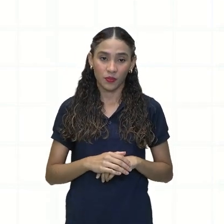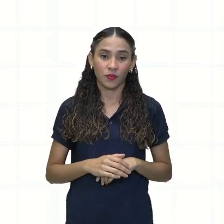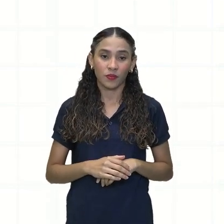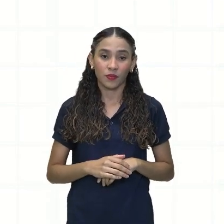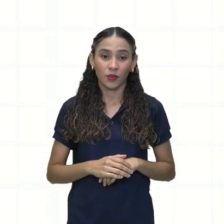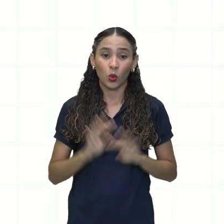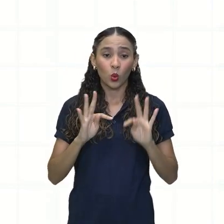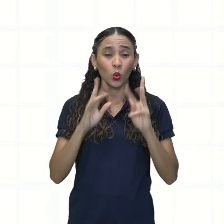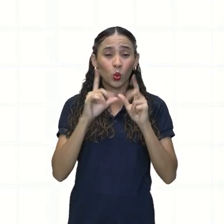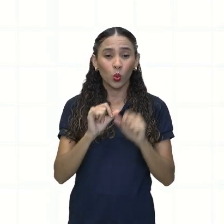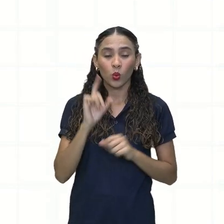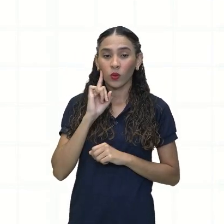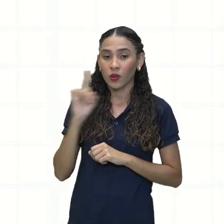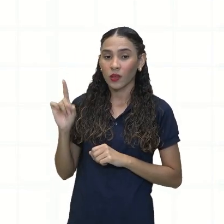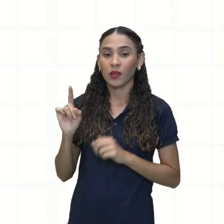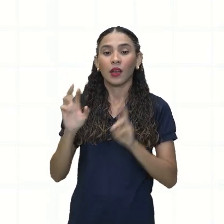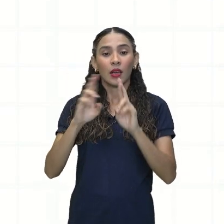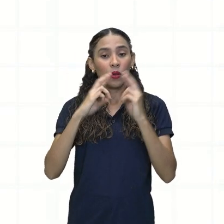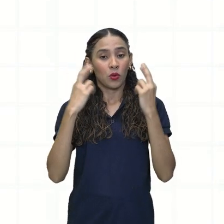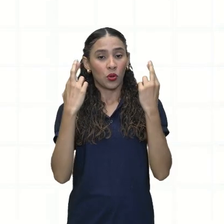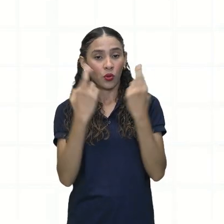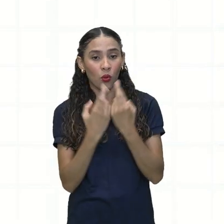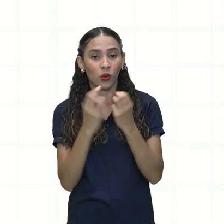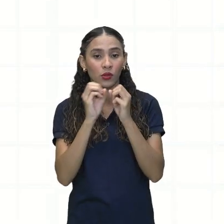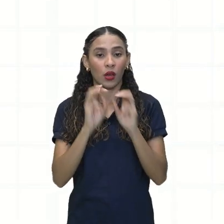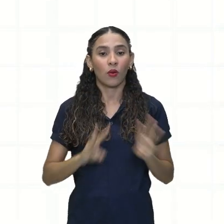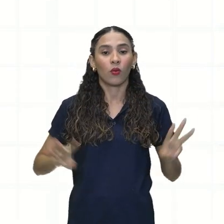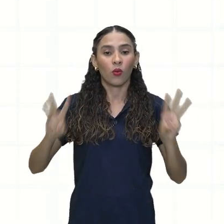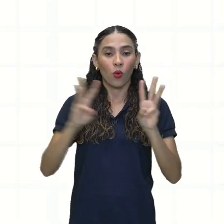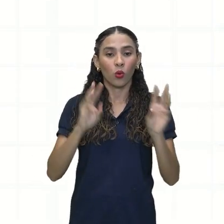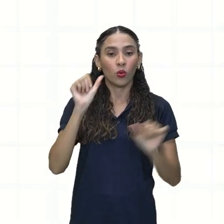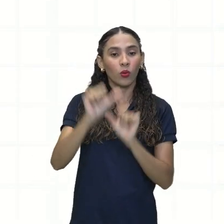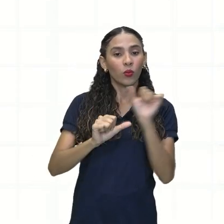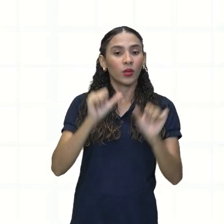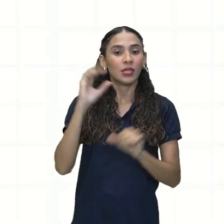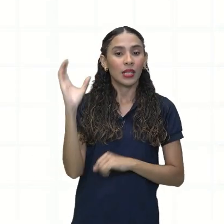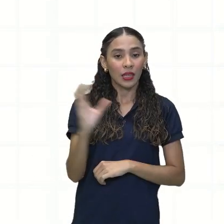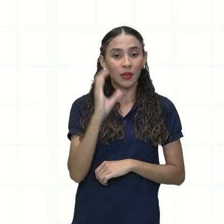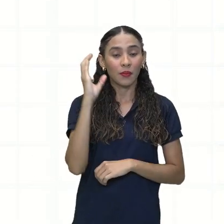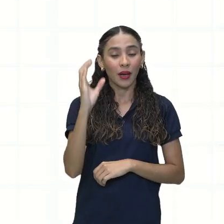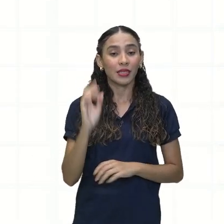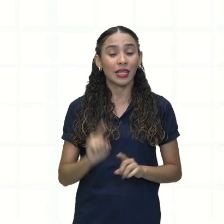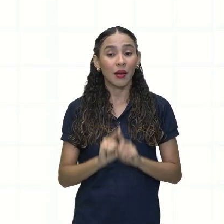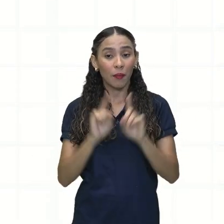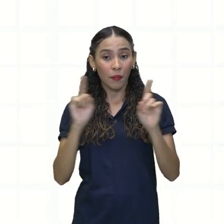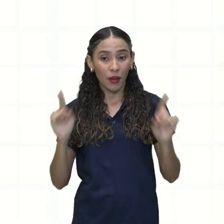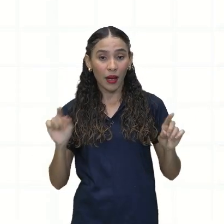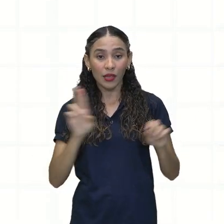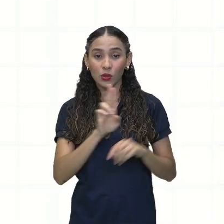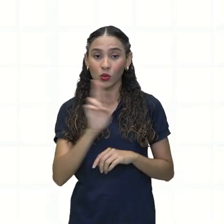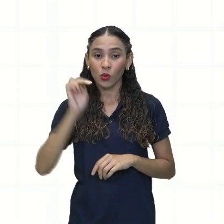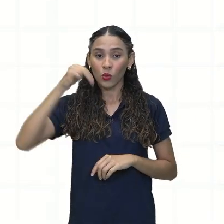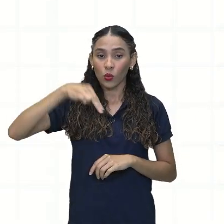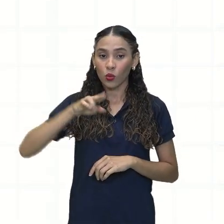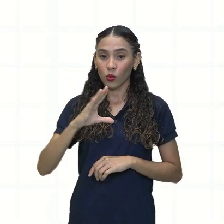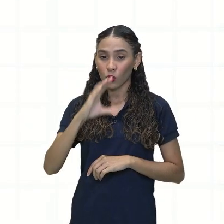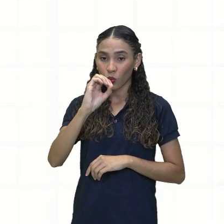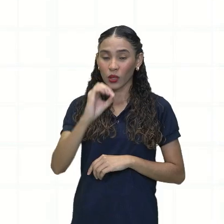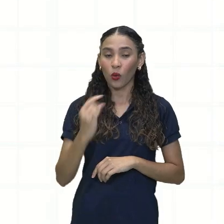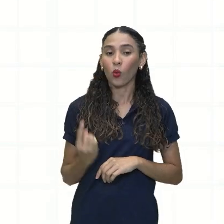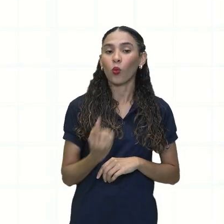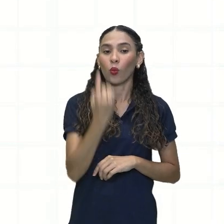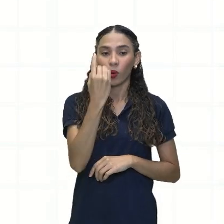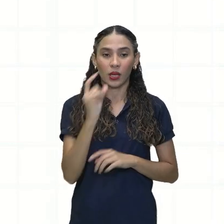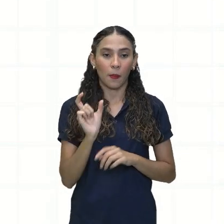é tudo isso aqui, a Conferência das Nações Unidas sobre Mudanças Climáticas. Mas o núcleo é uma única